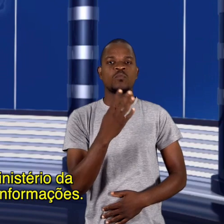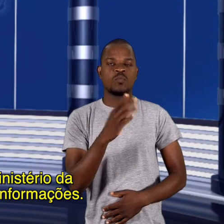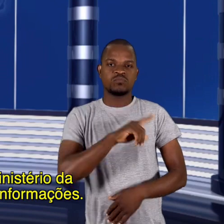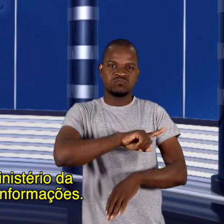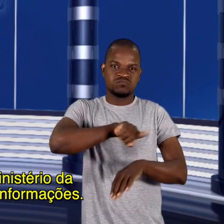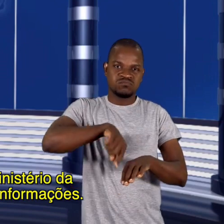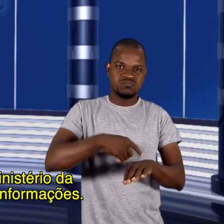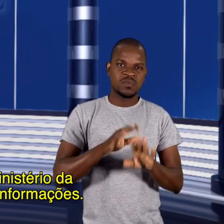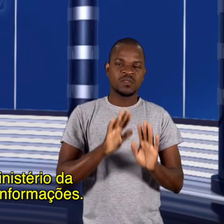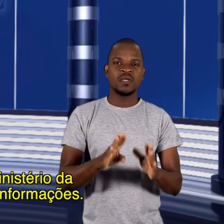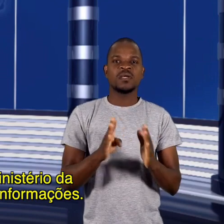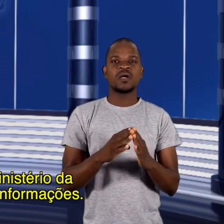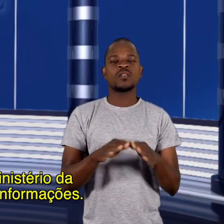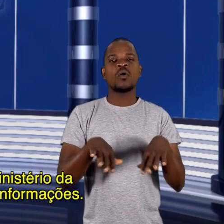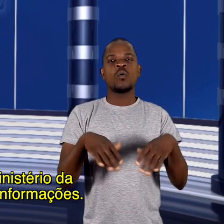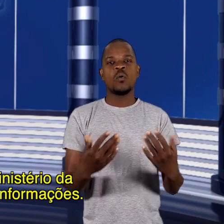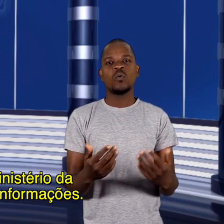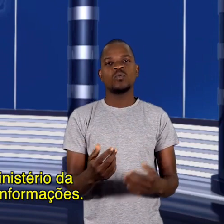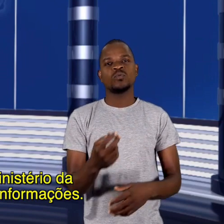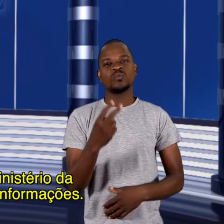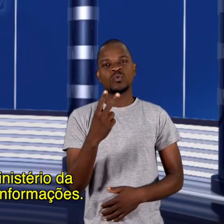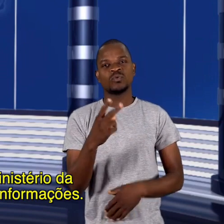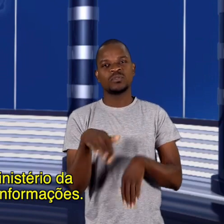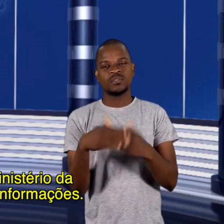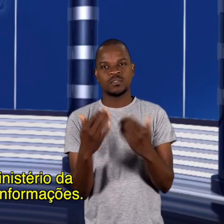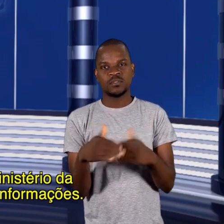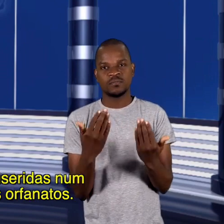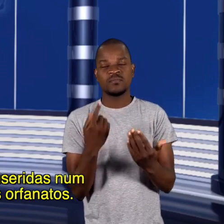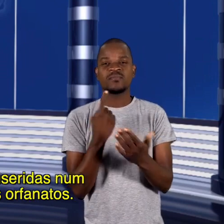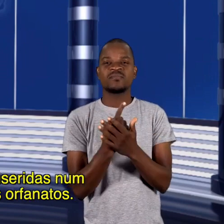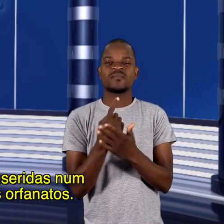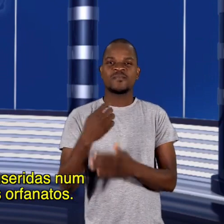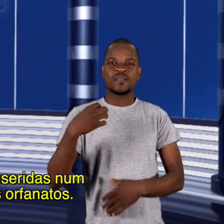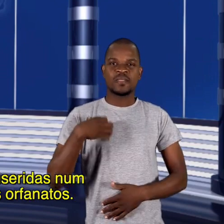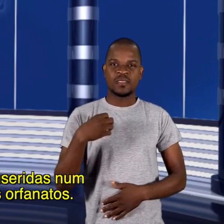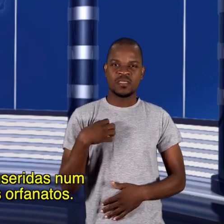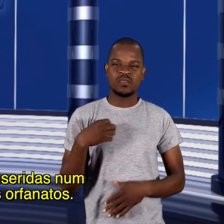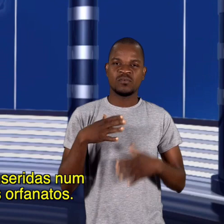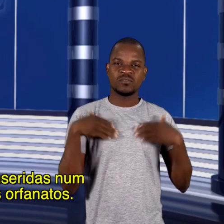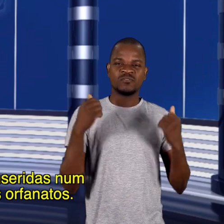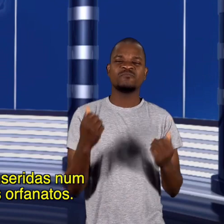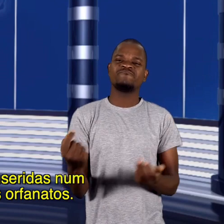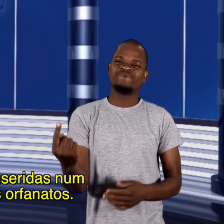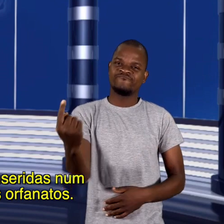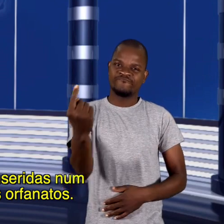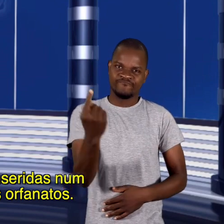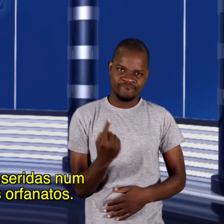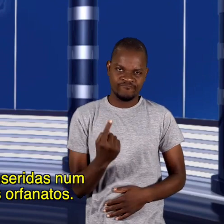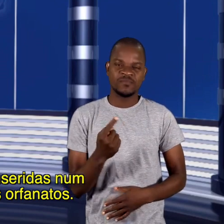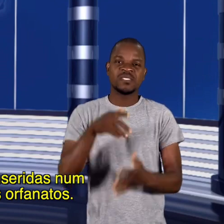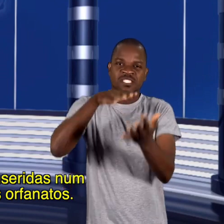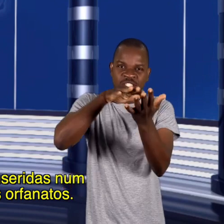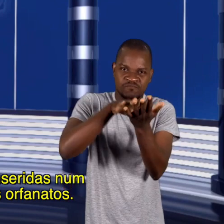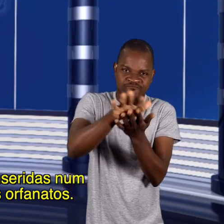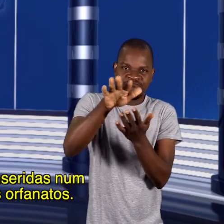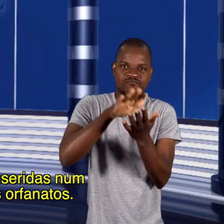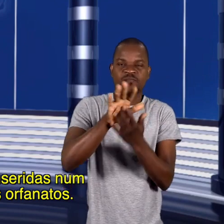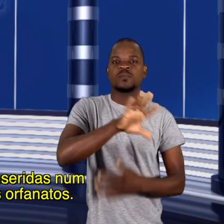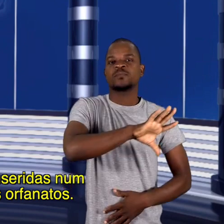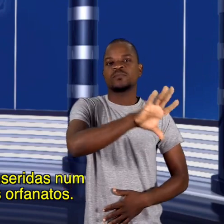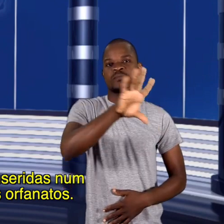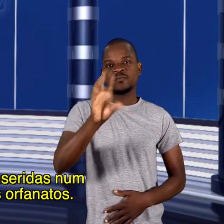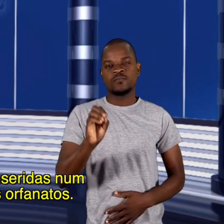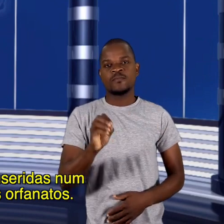necessário que o Ministério da Saúde também venha aqui e nos dê. E estamos a falar, por exemplo, das crianças que estão inseridas no contexto familiar,